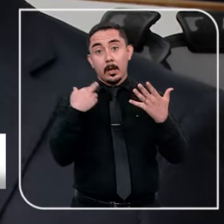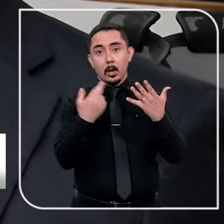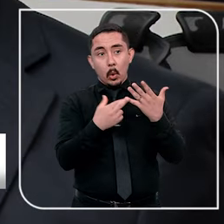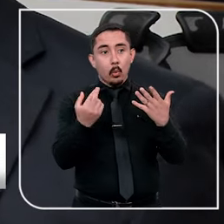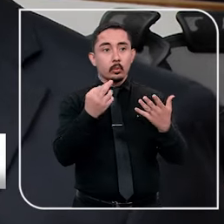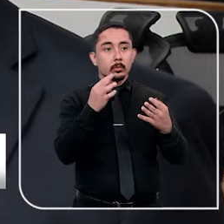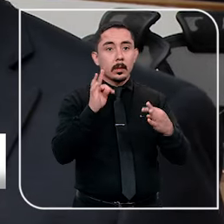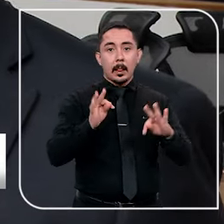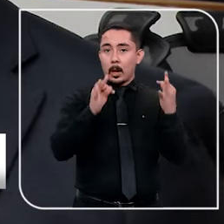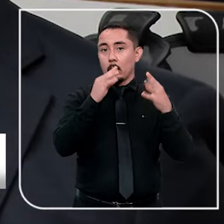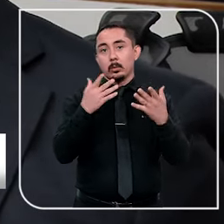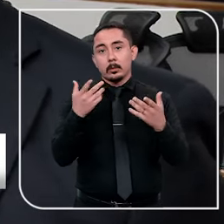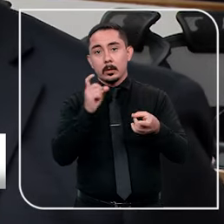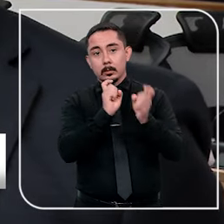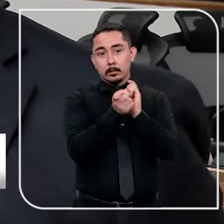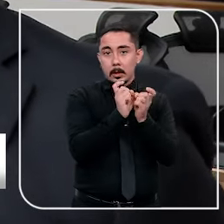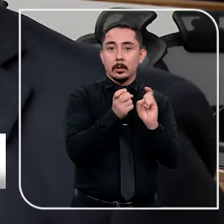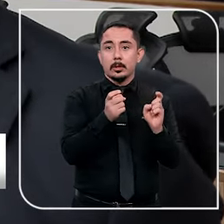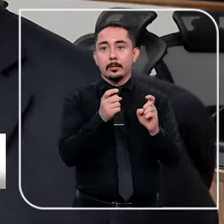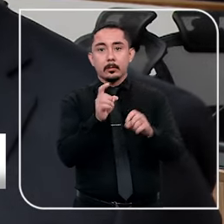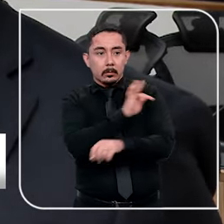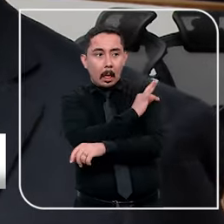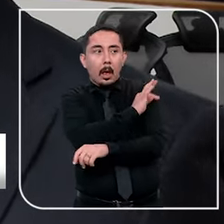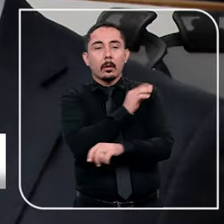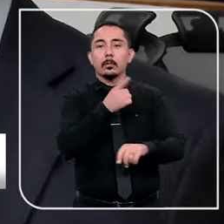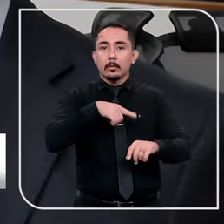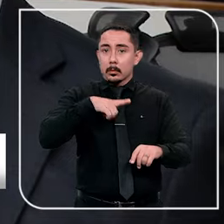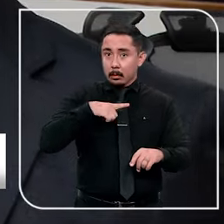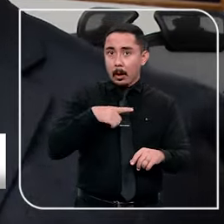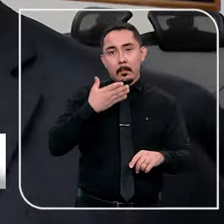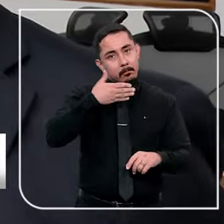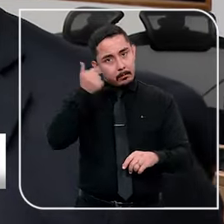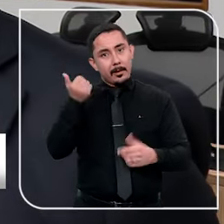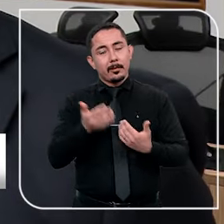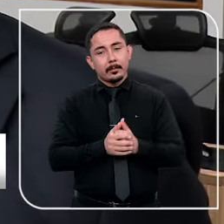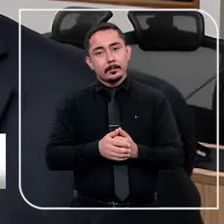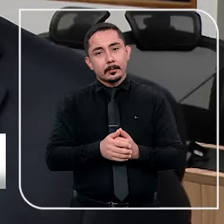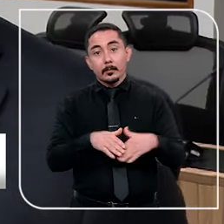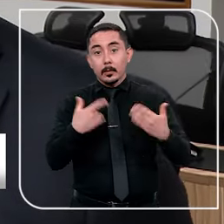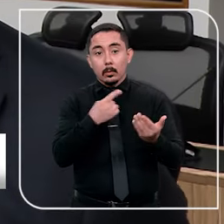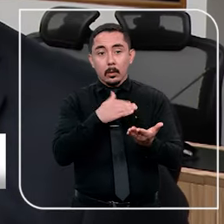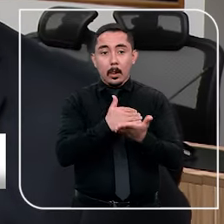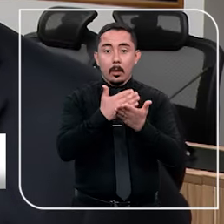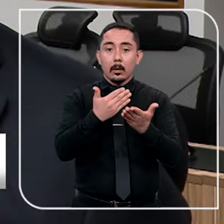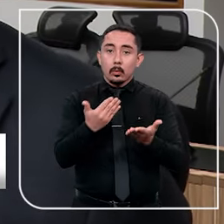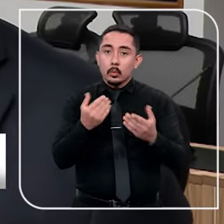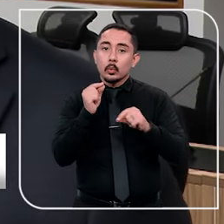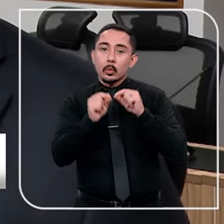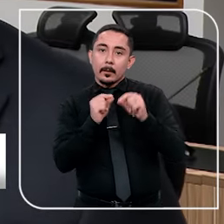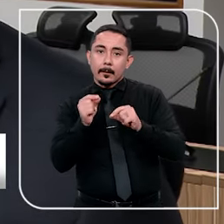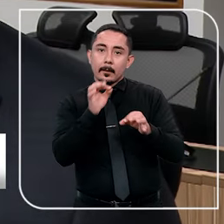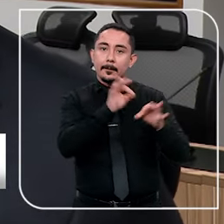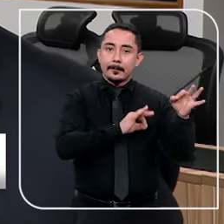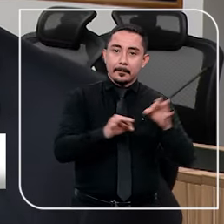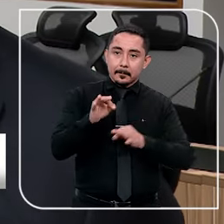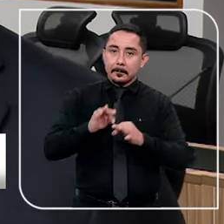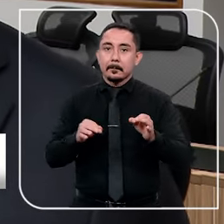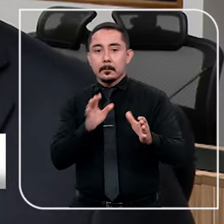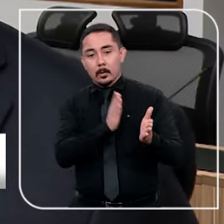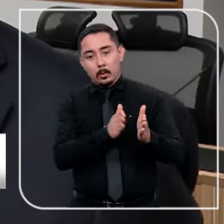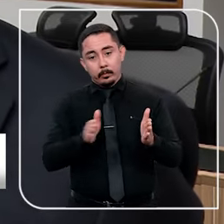tecnológicos administrativos e técnicos nós tivemos a nosso dispor melhor então o que a gente leva é a